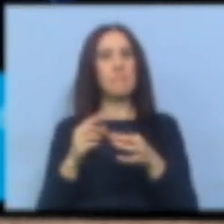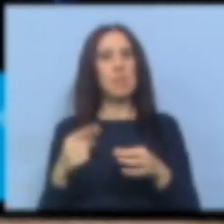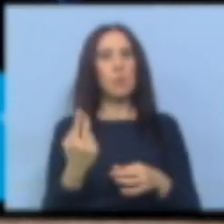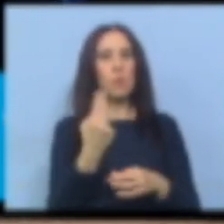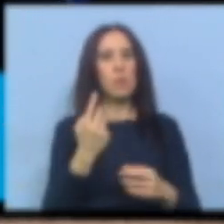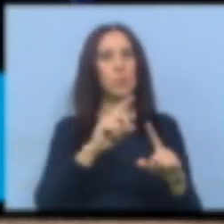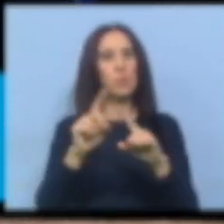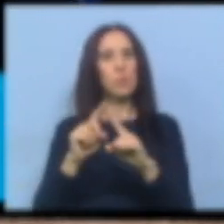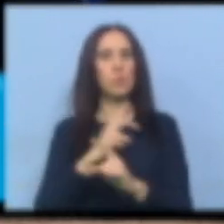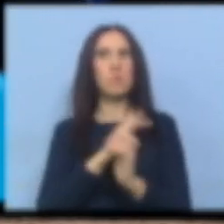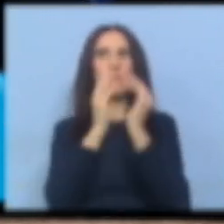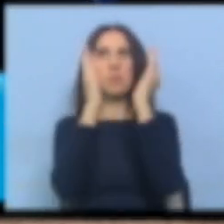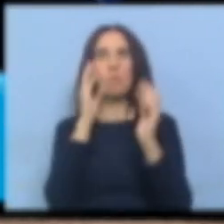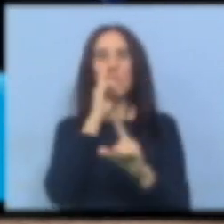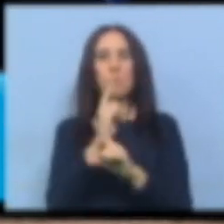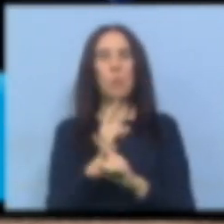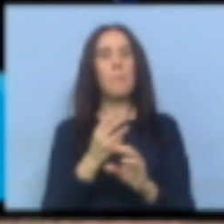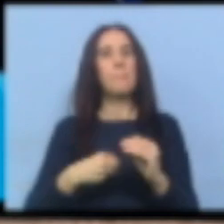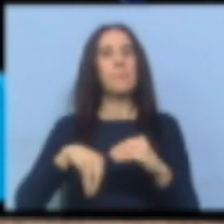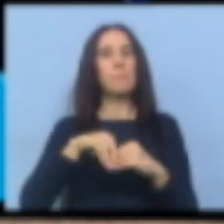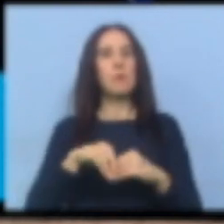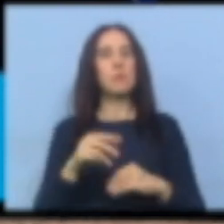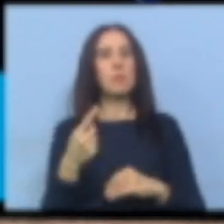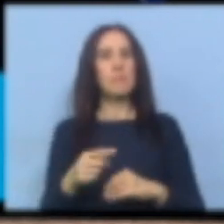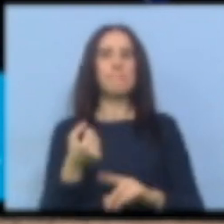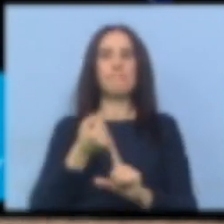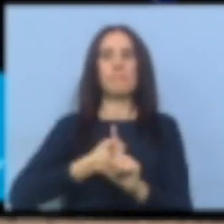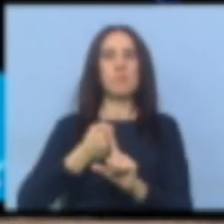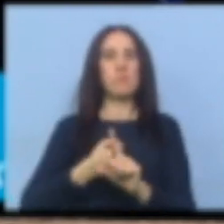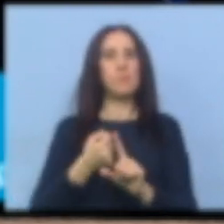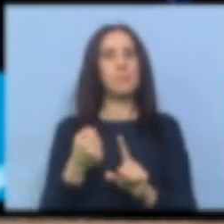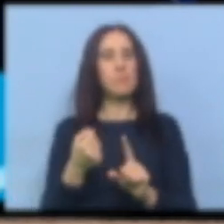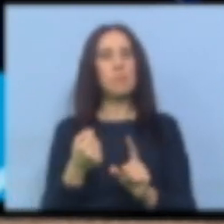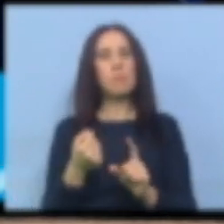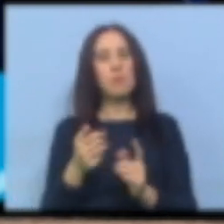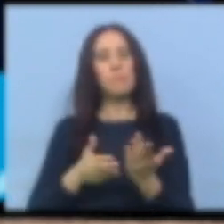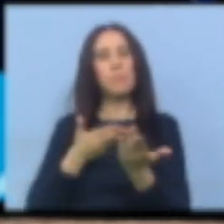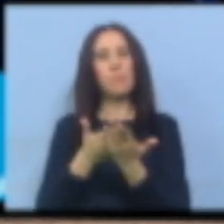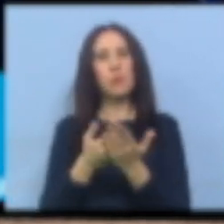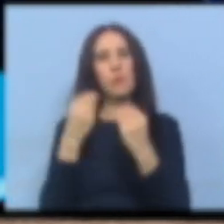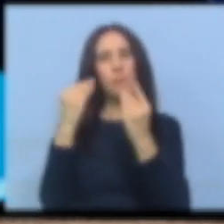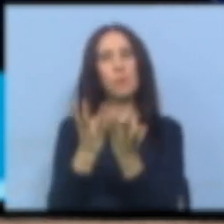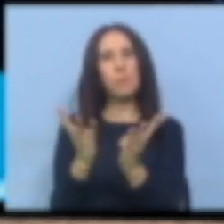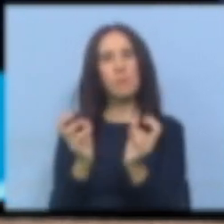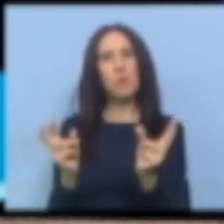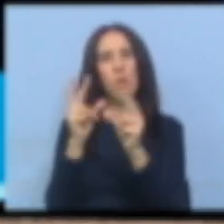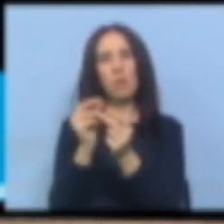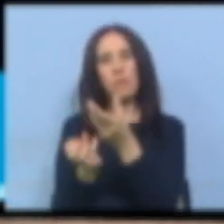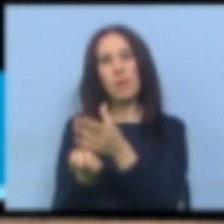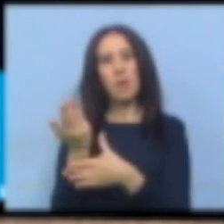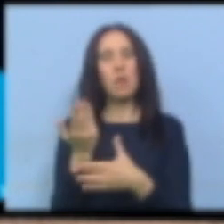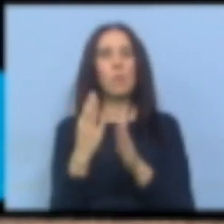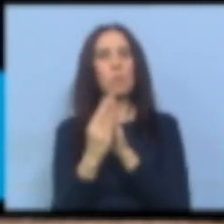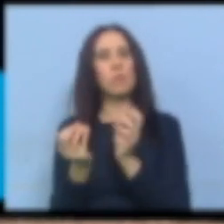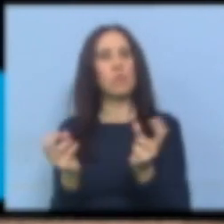unidades já dentro da universidade, mas também se apresenta com este desafio de criar propostas formativas novas com